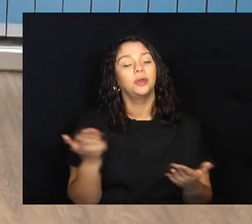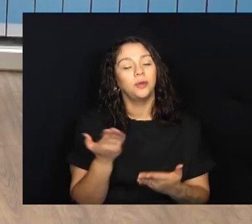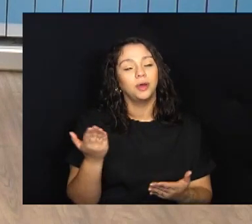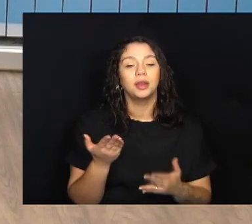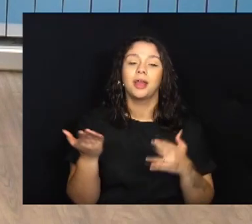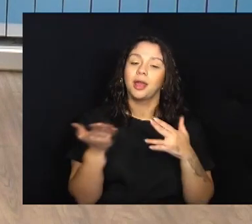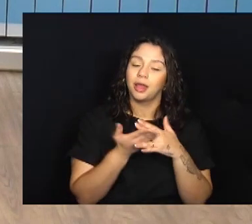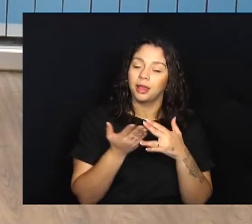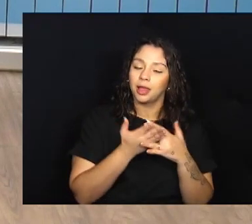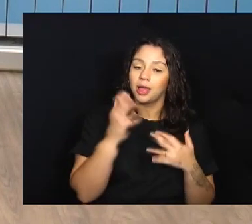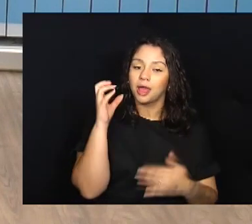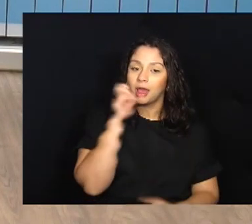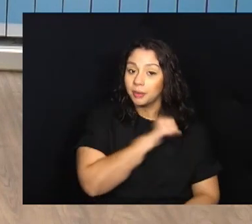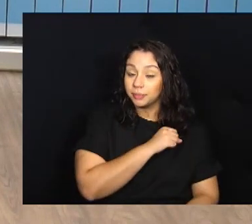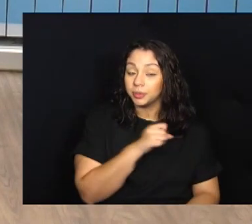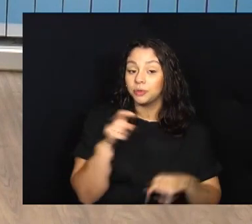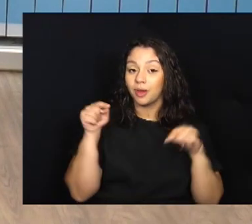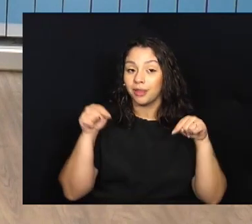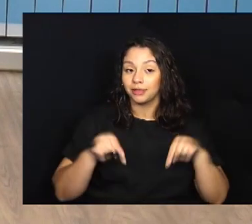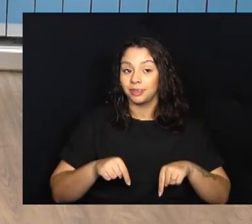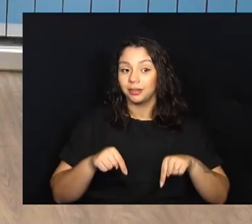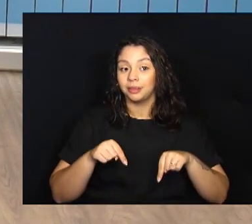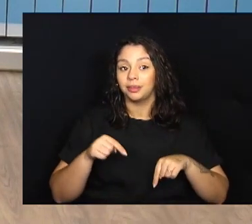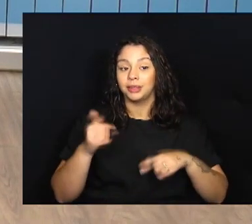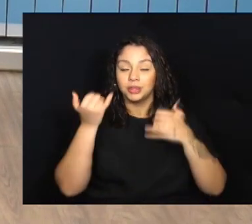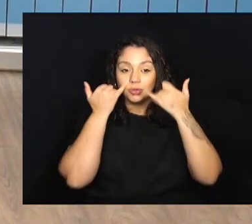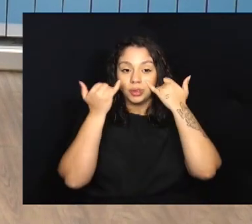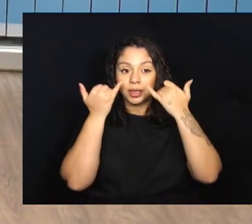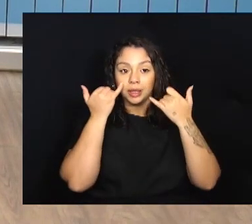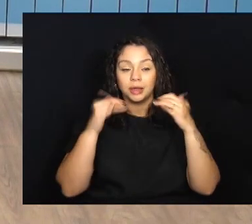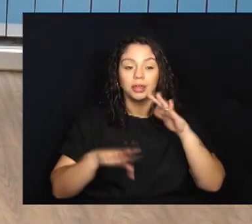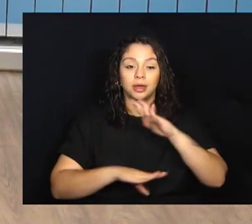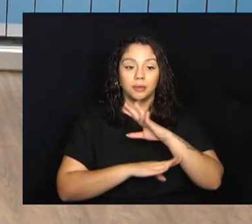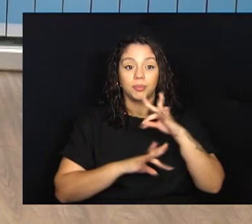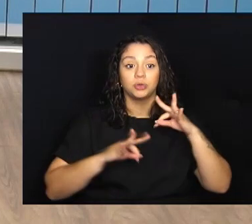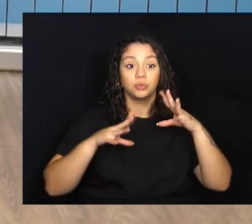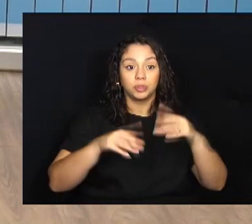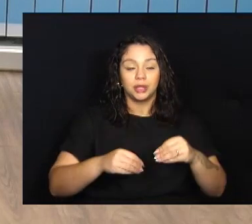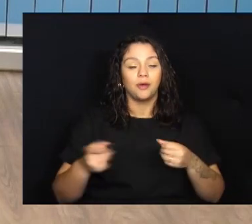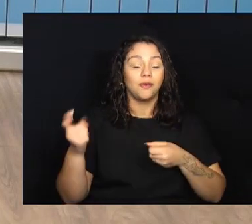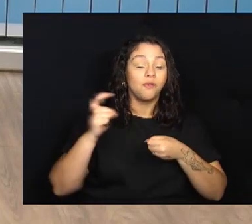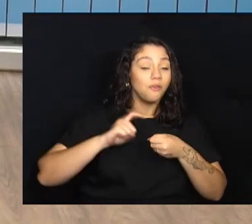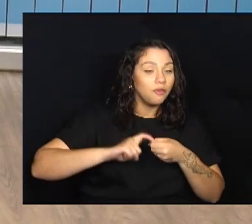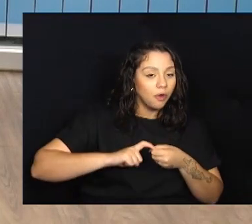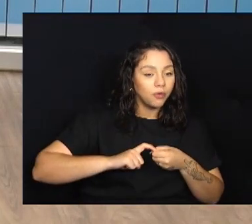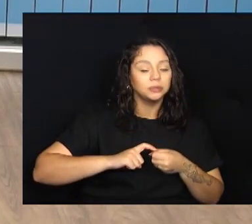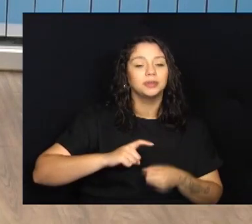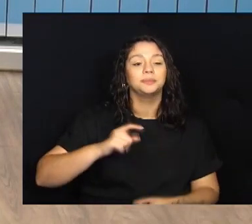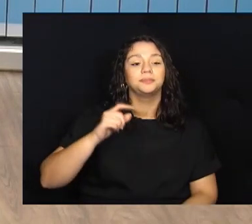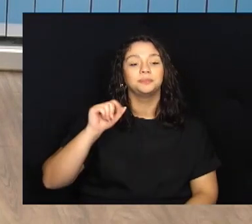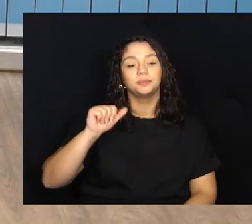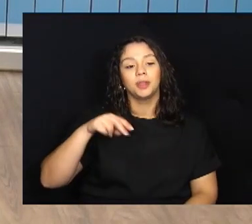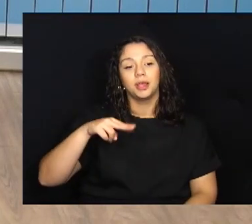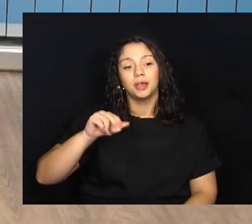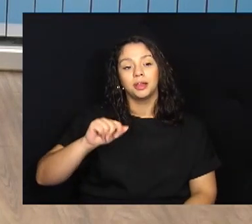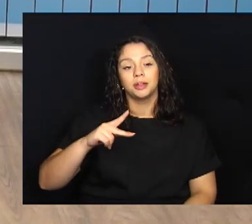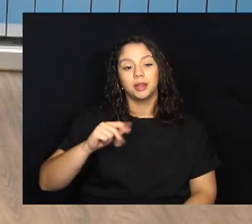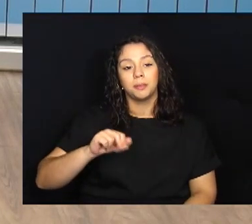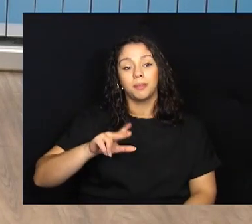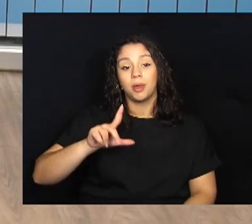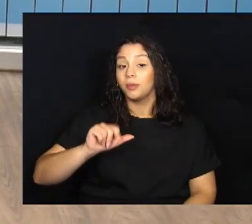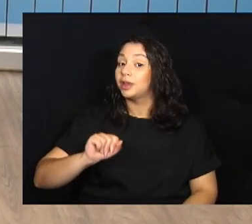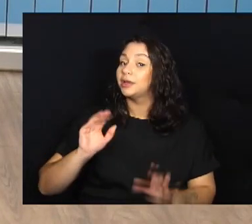um rápido intervalo aqui no nosso Câmara Total. E na volta, a Ana Paula, que já está aqui nos nossos